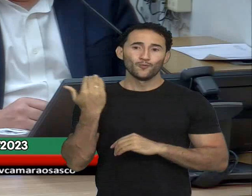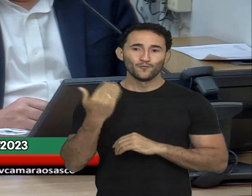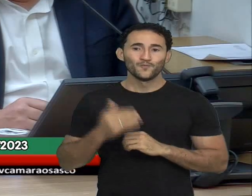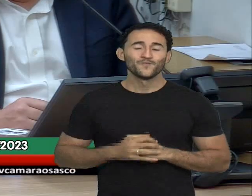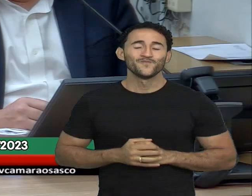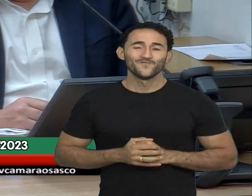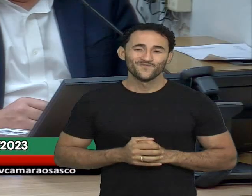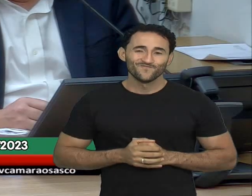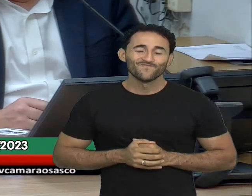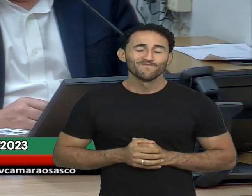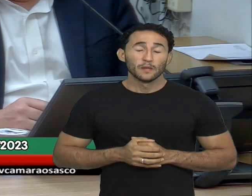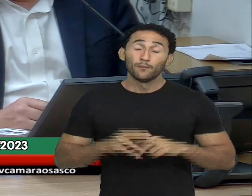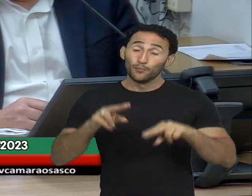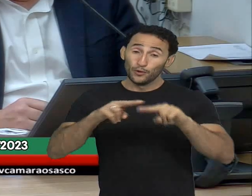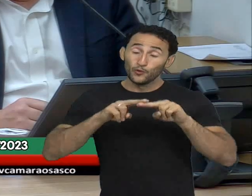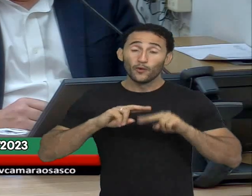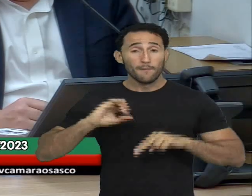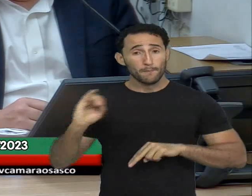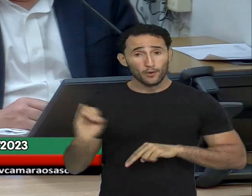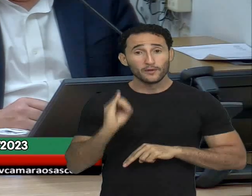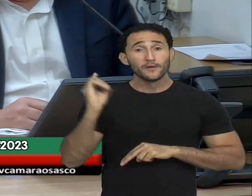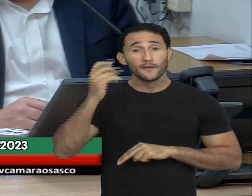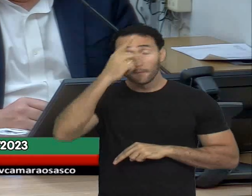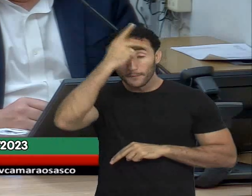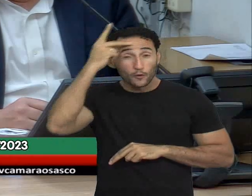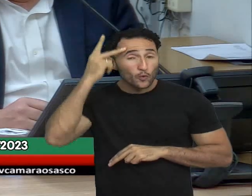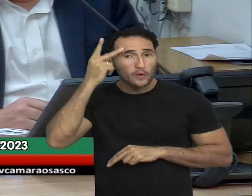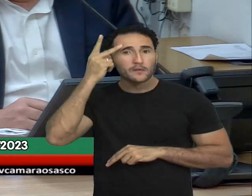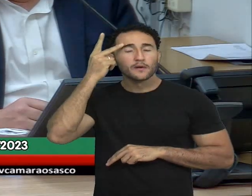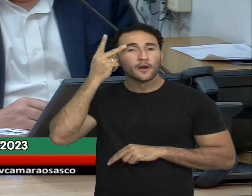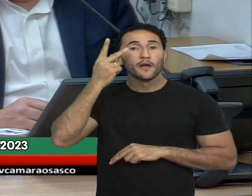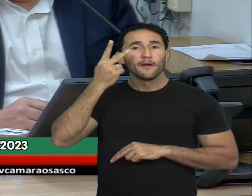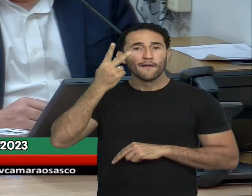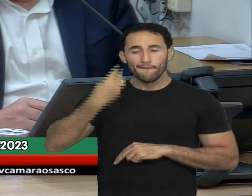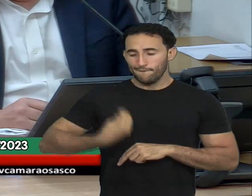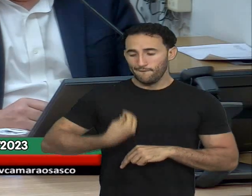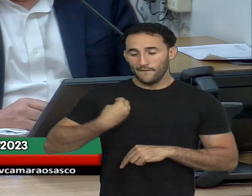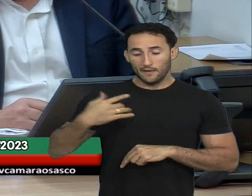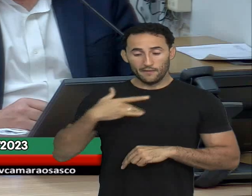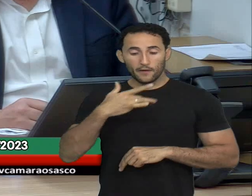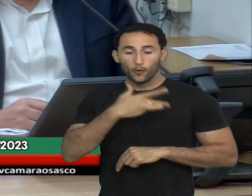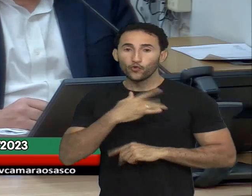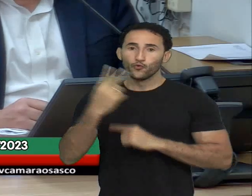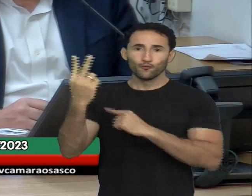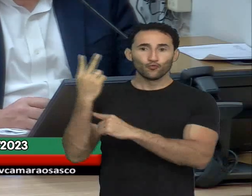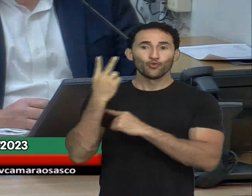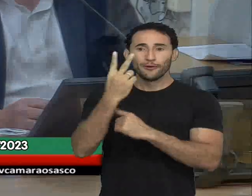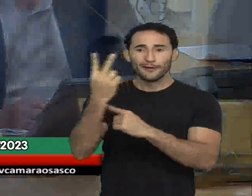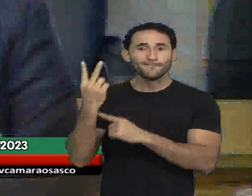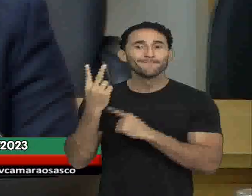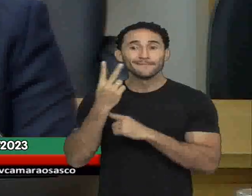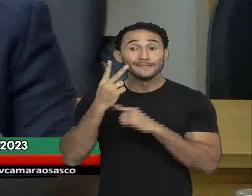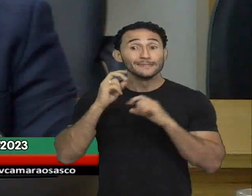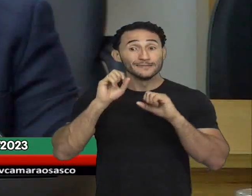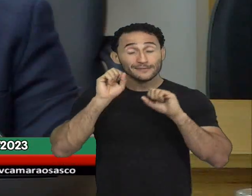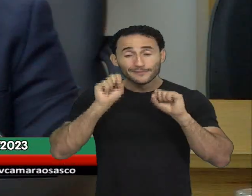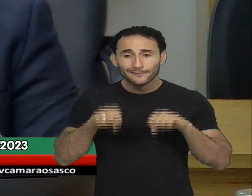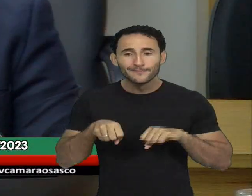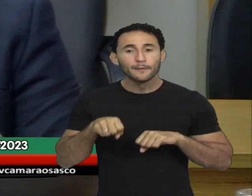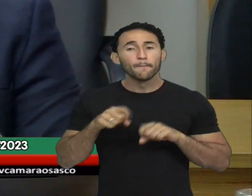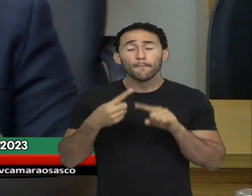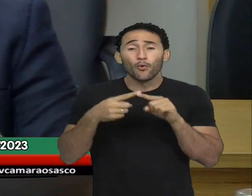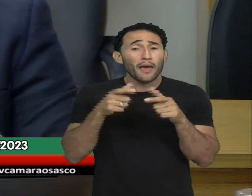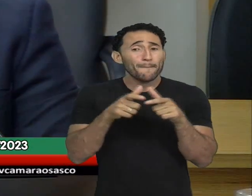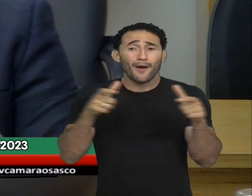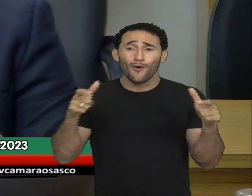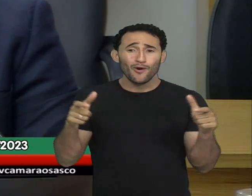é importante que realmente as pessoas possam ter saúde de verdade para poder cuidar, né? Sem dúvida. Porque a maioria, você está com